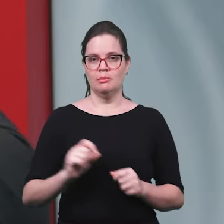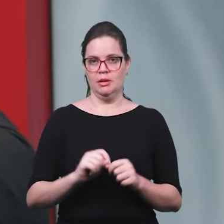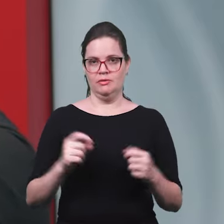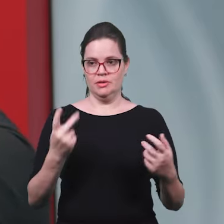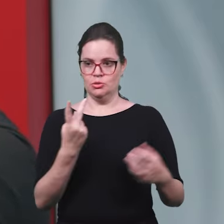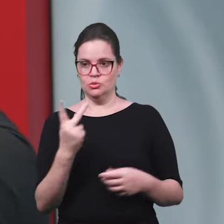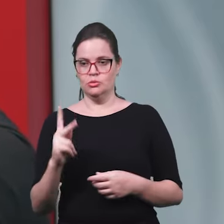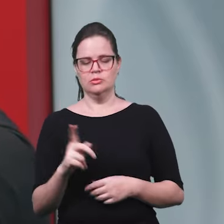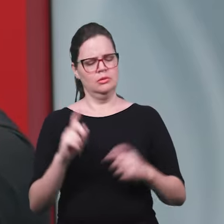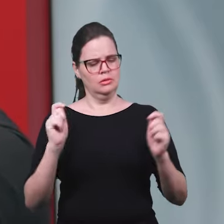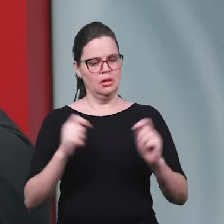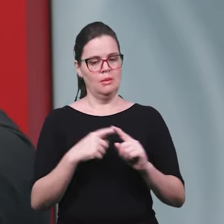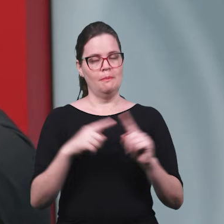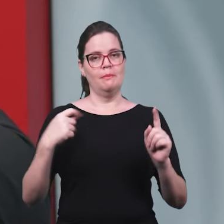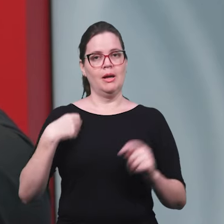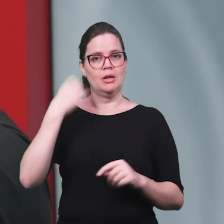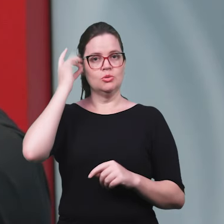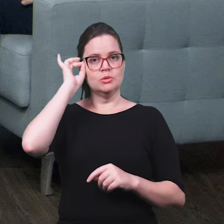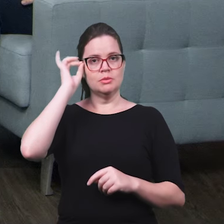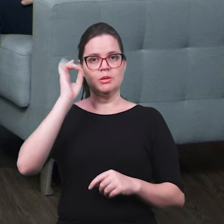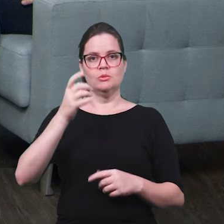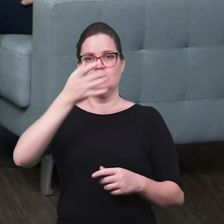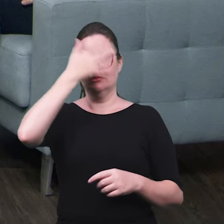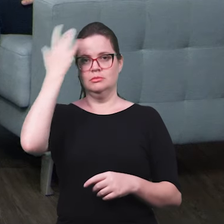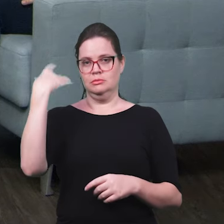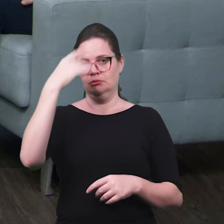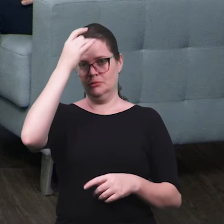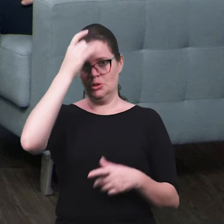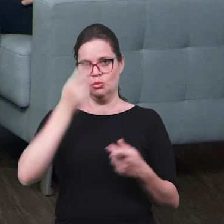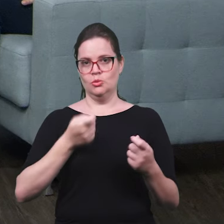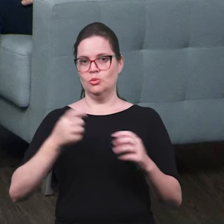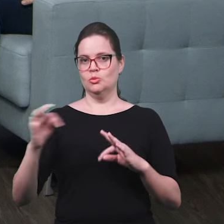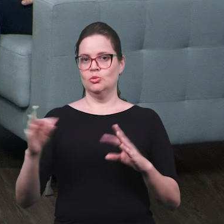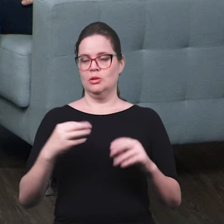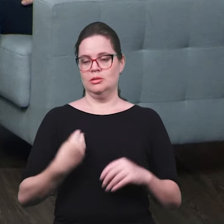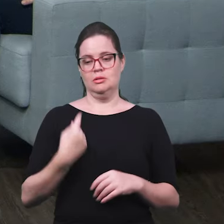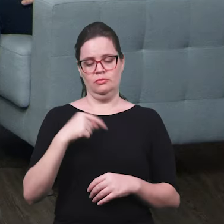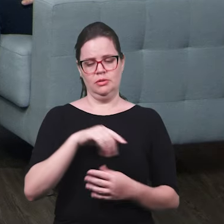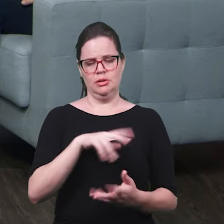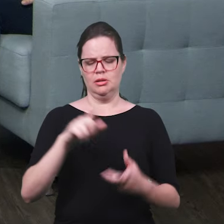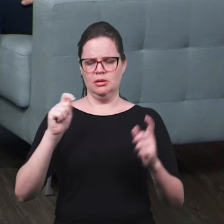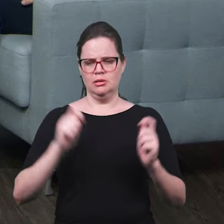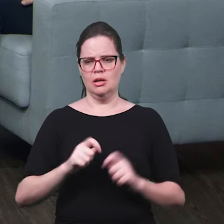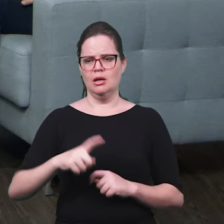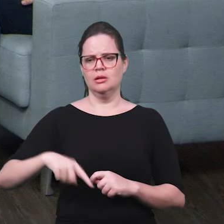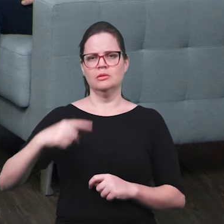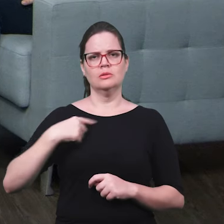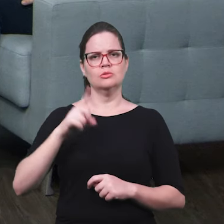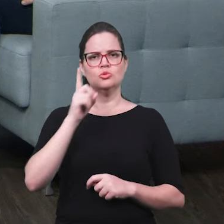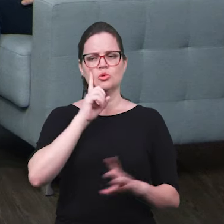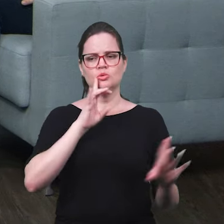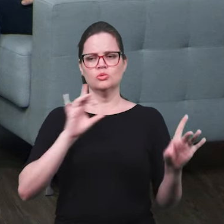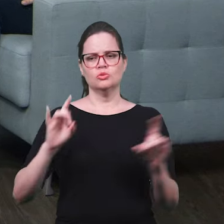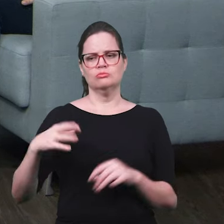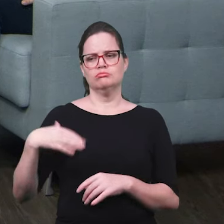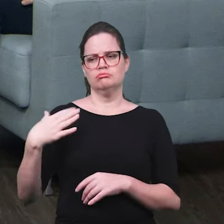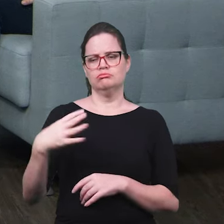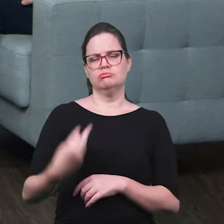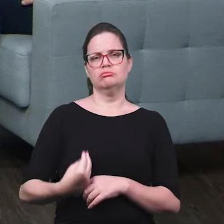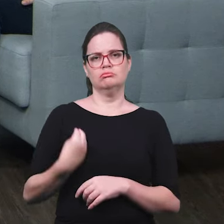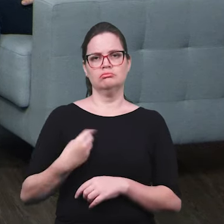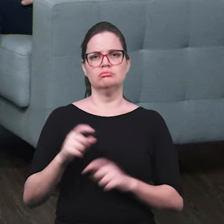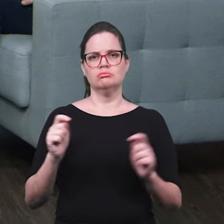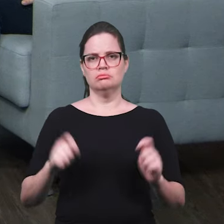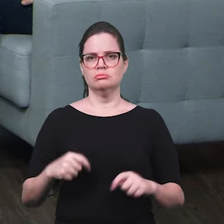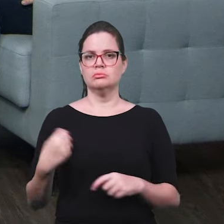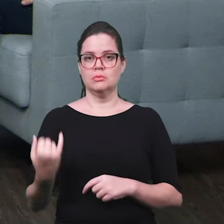que é possível. Desde que o espiritual governe o material, que é o que a gente aprendeu, o que a gente vive todos os dias da nossa vida, né?